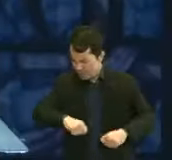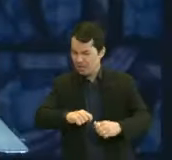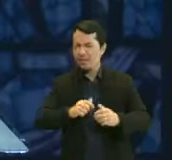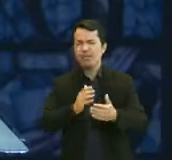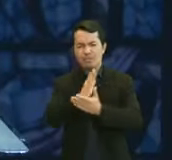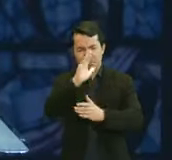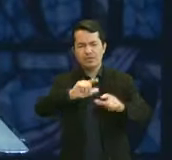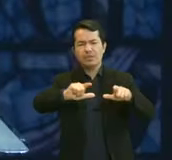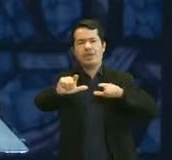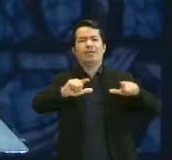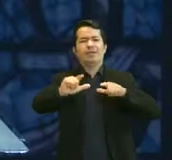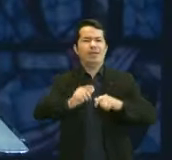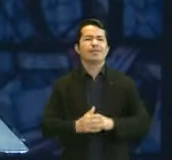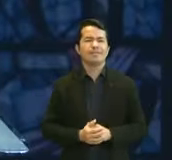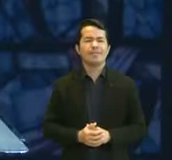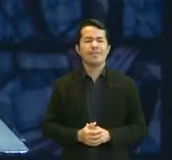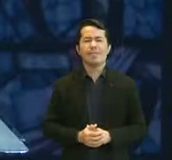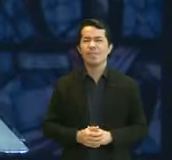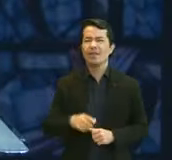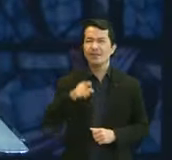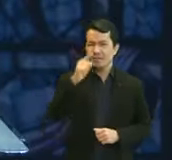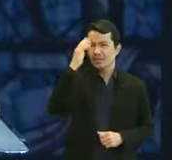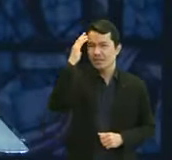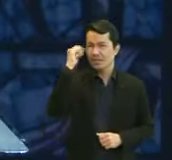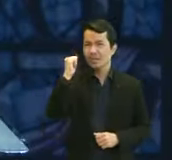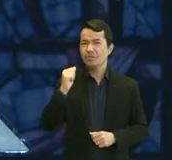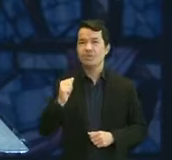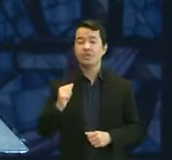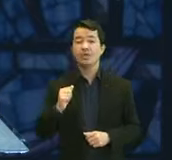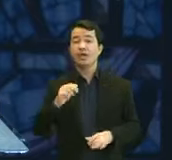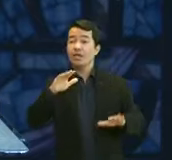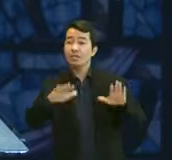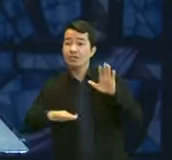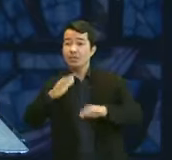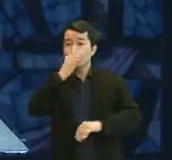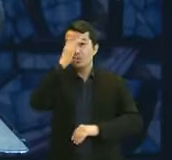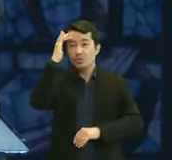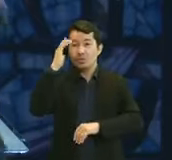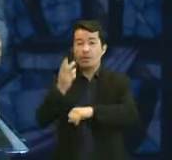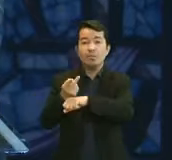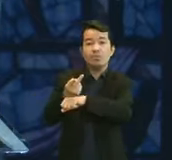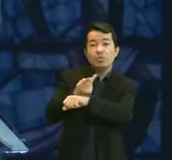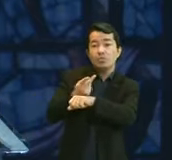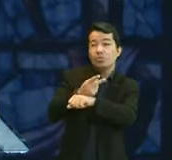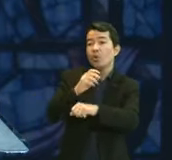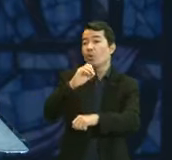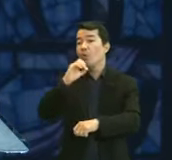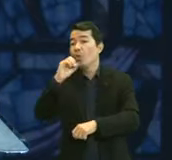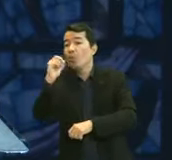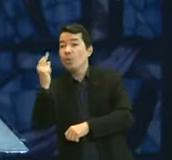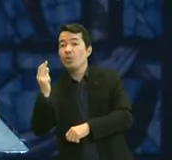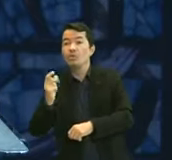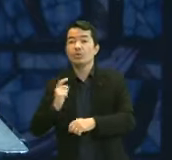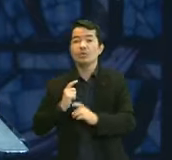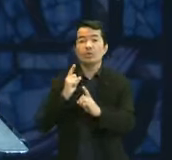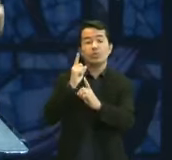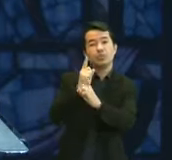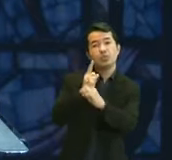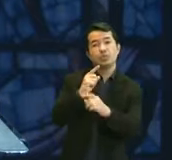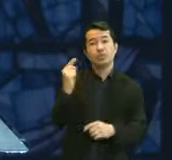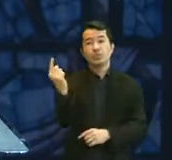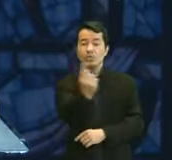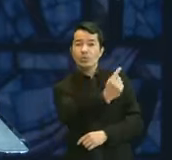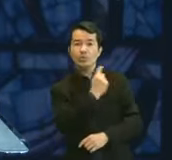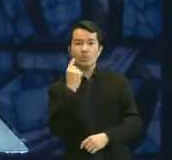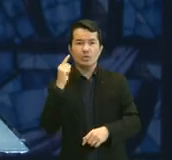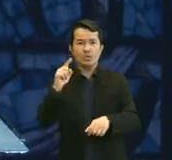procuram ou vêm até nós em momentos limites, onde a esperança foi embora, onde a fé lhes foi